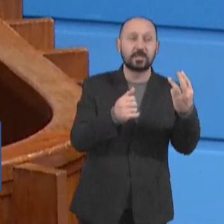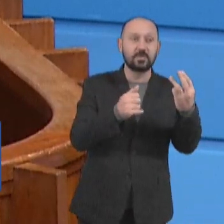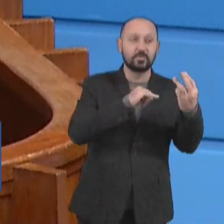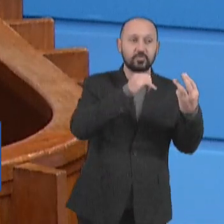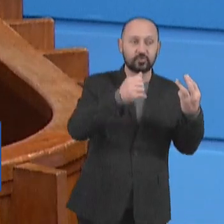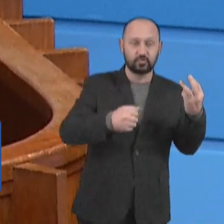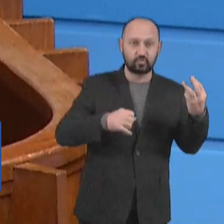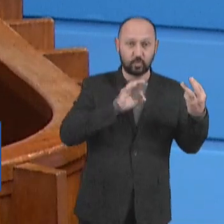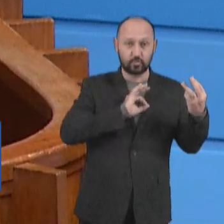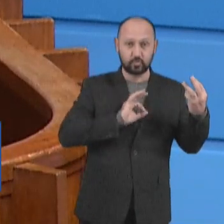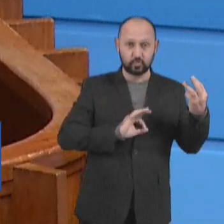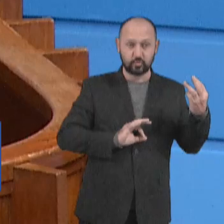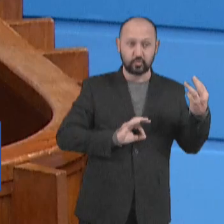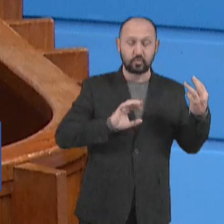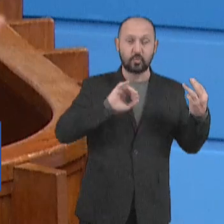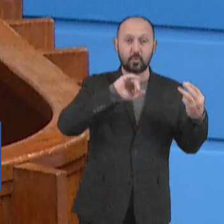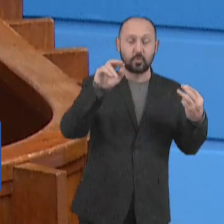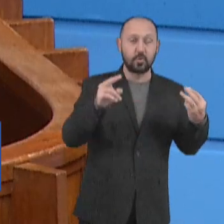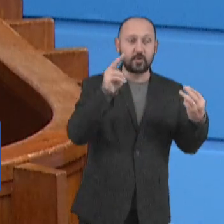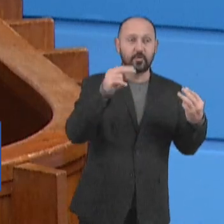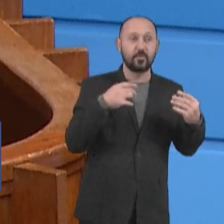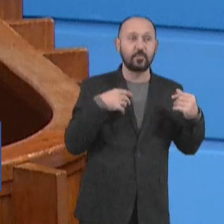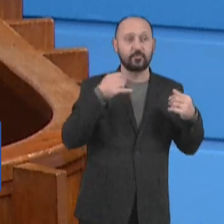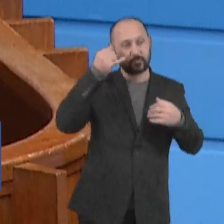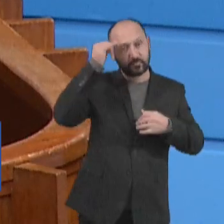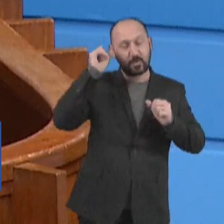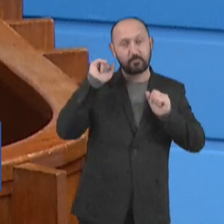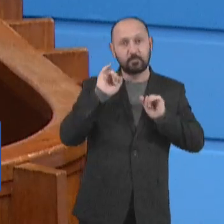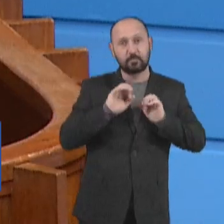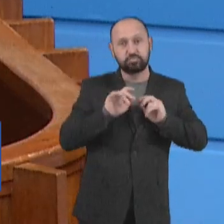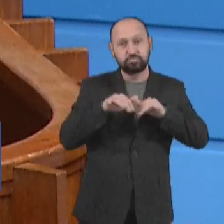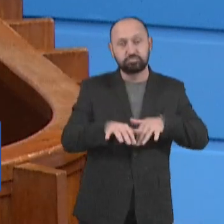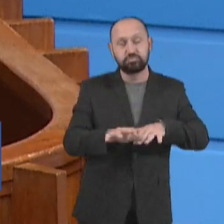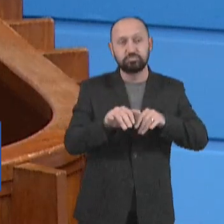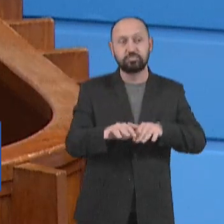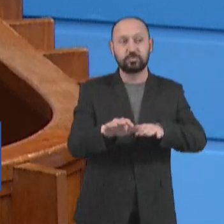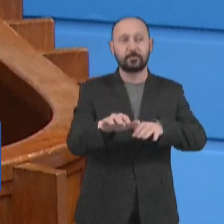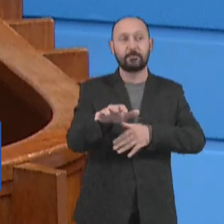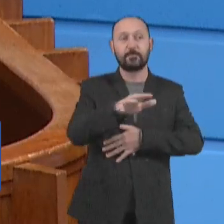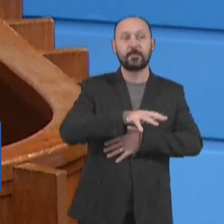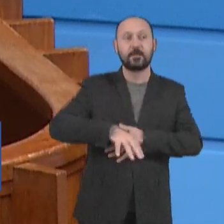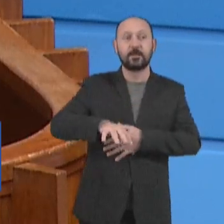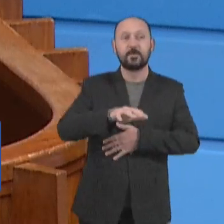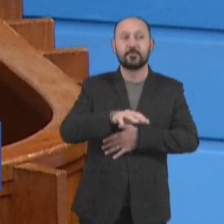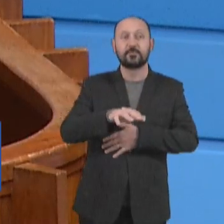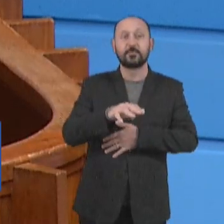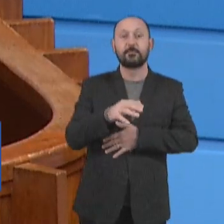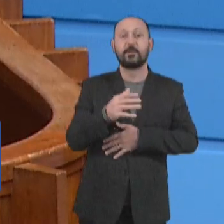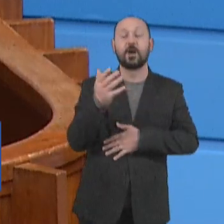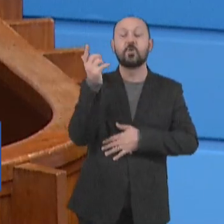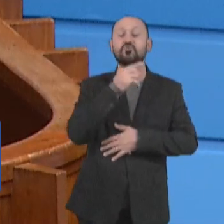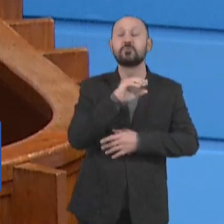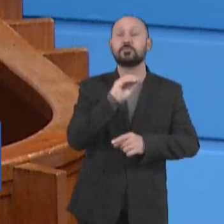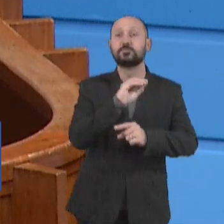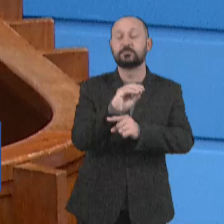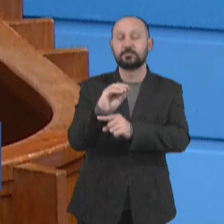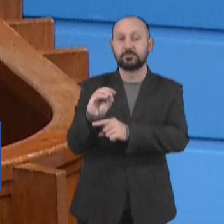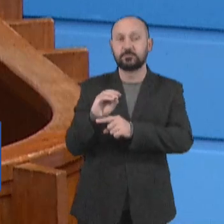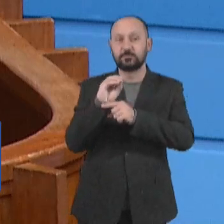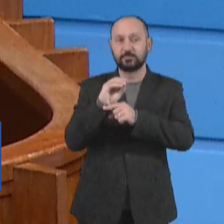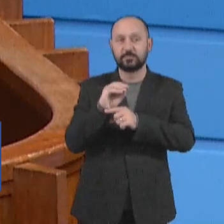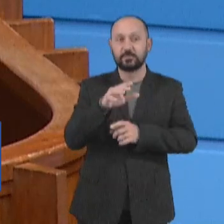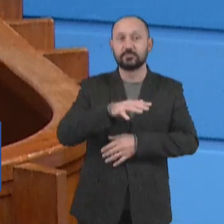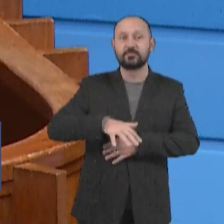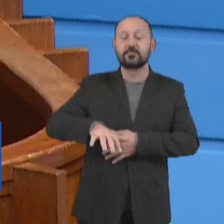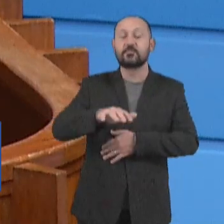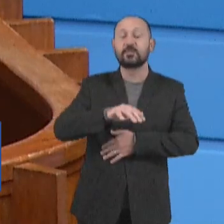Com as reduções jesuíticas vem o gado. O gado vem para dar sustentação para